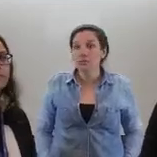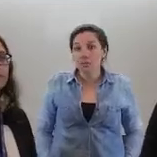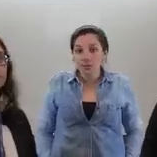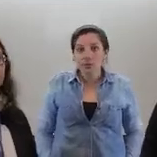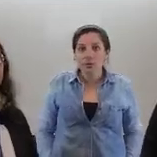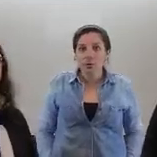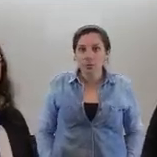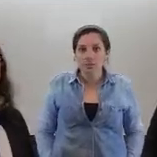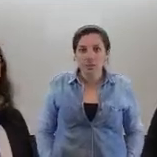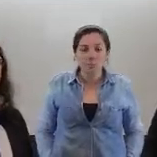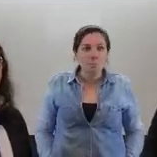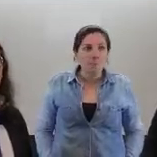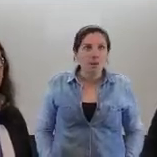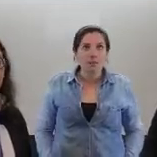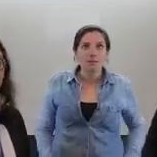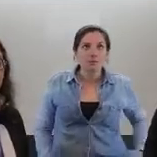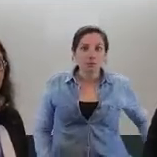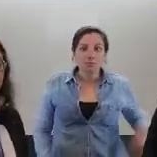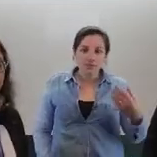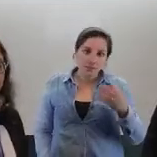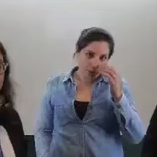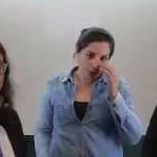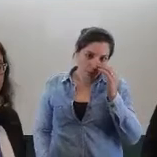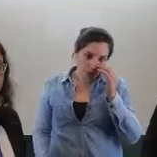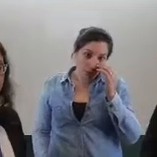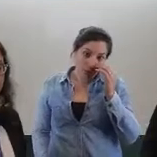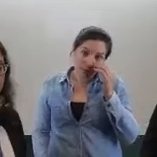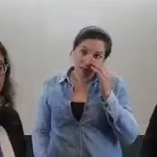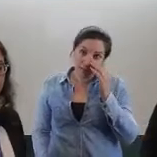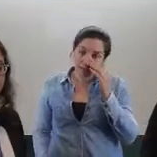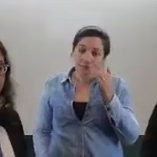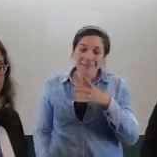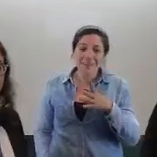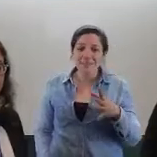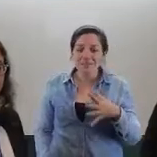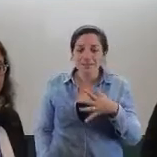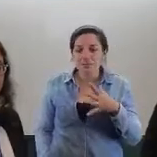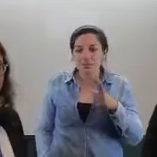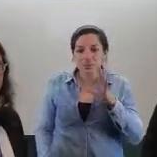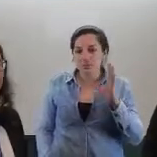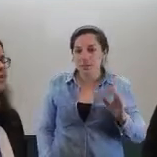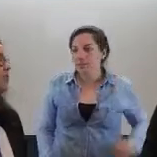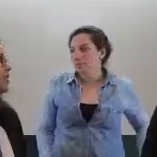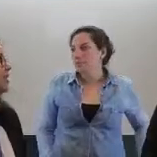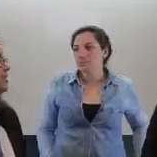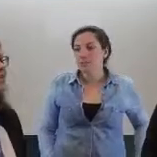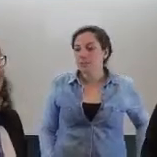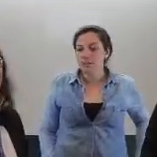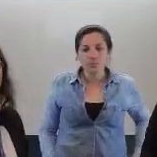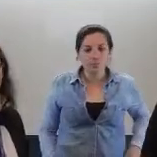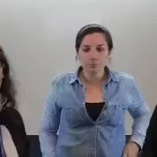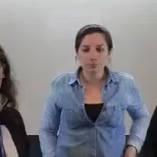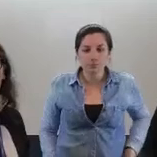estar dentro das normas, né? Verdade. Então, a gente precisa ir acostumando a utilizar elas. E não é nada né?